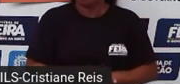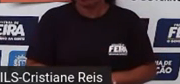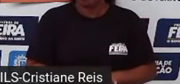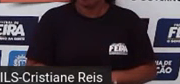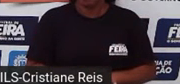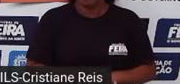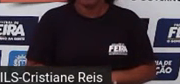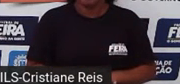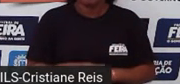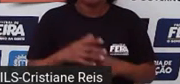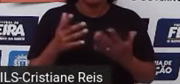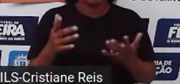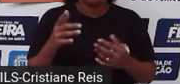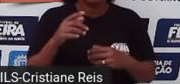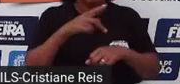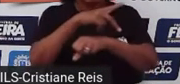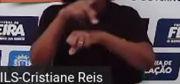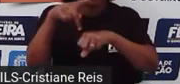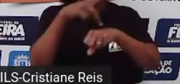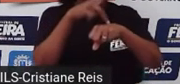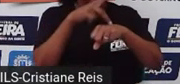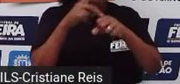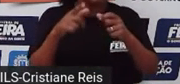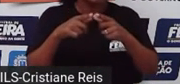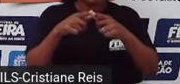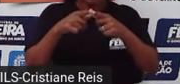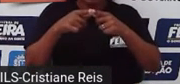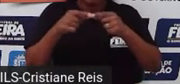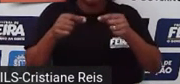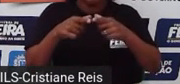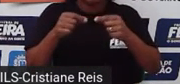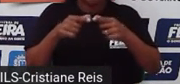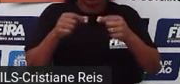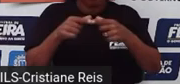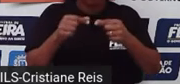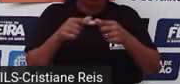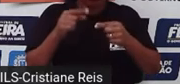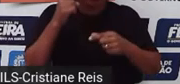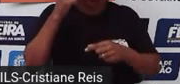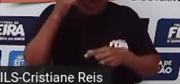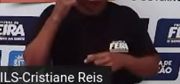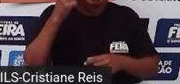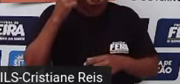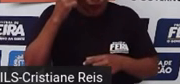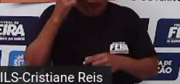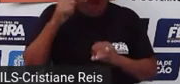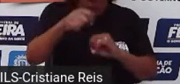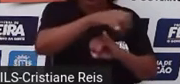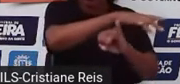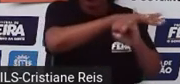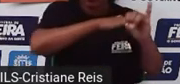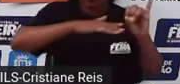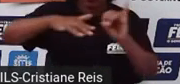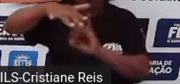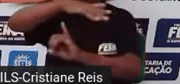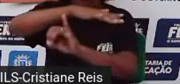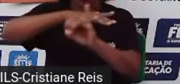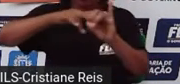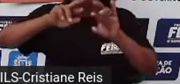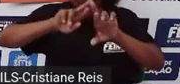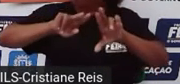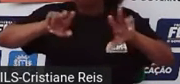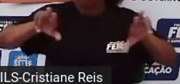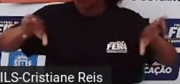né Por 41 embora diz assim a pele com os principais que eles são várias ilhas né a gente tem quatro principais